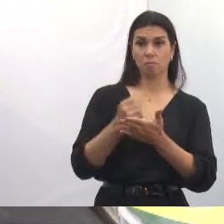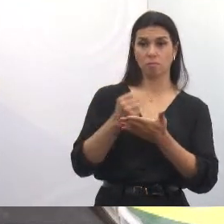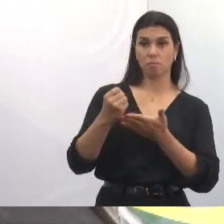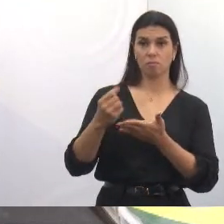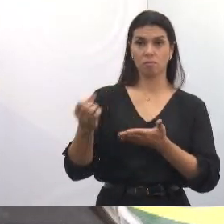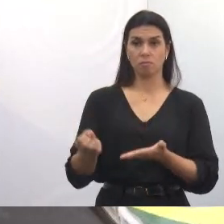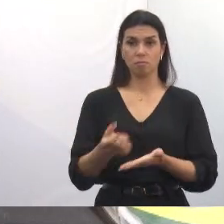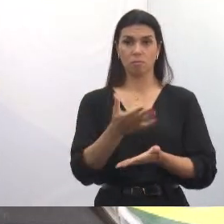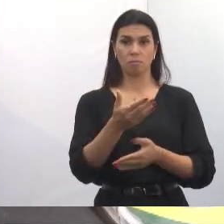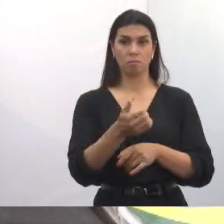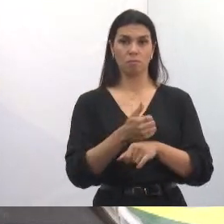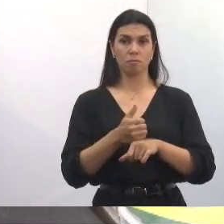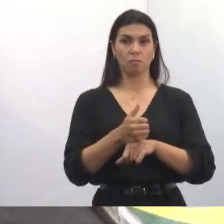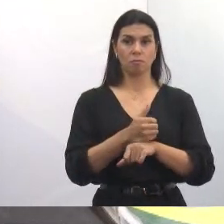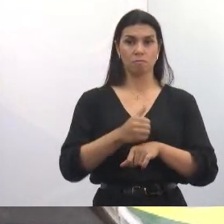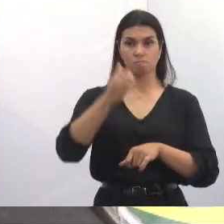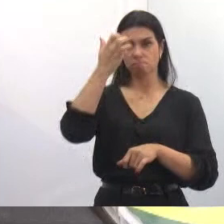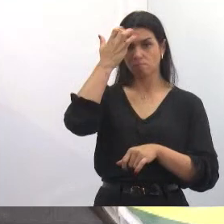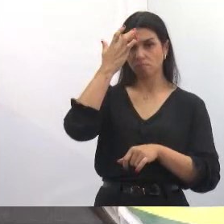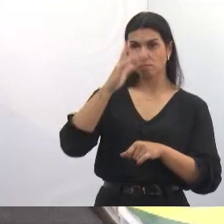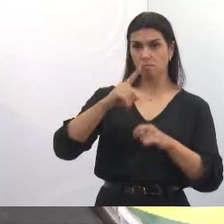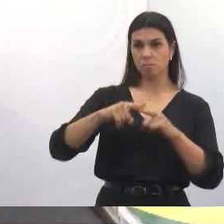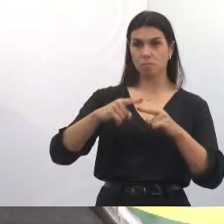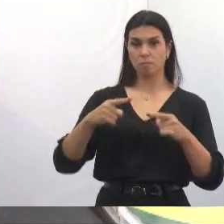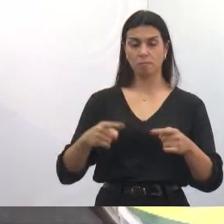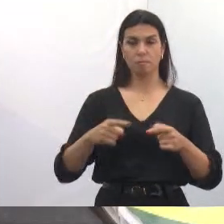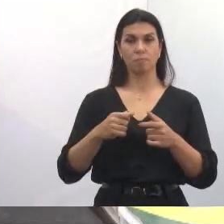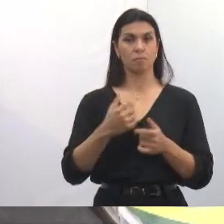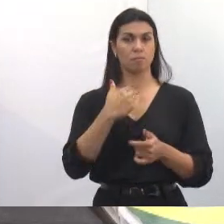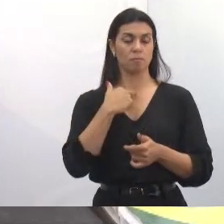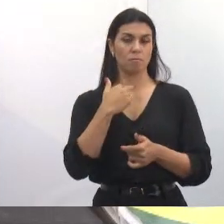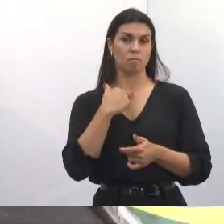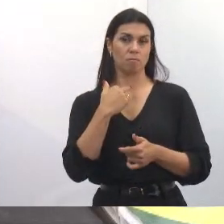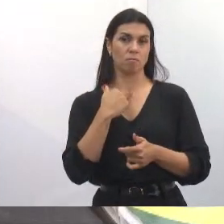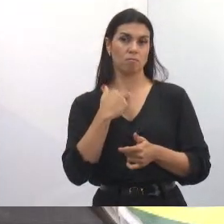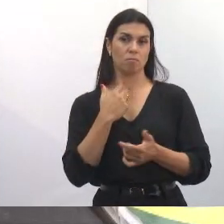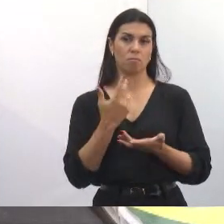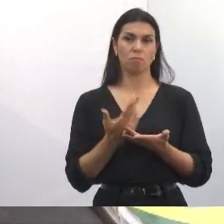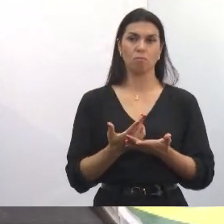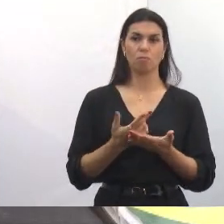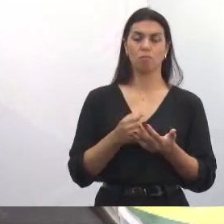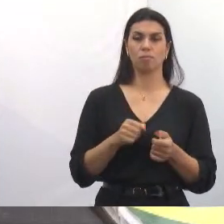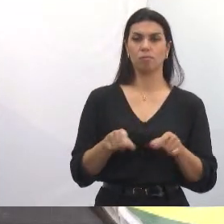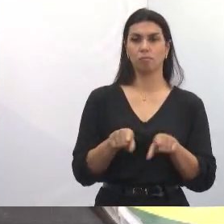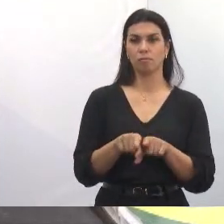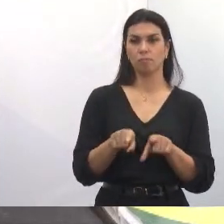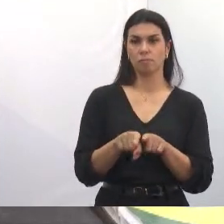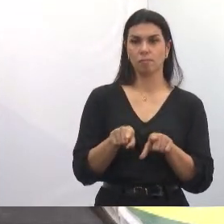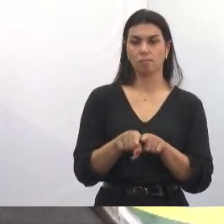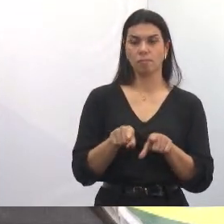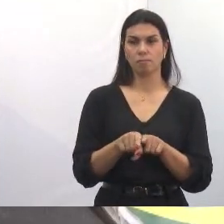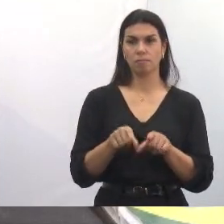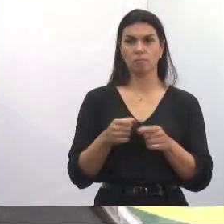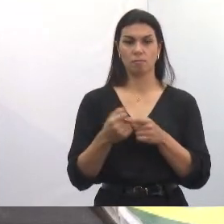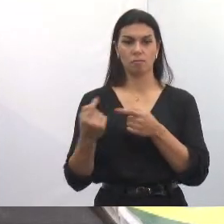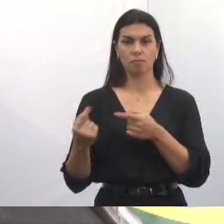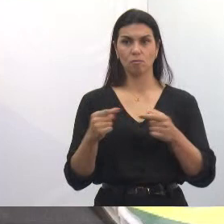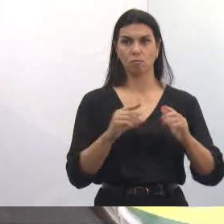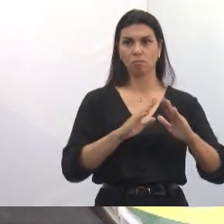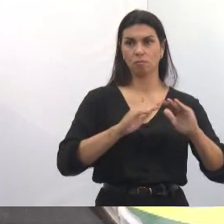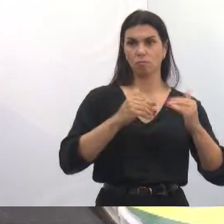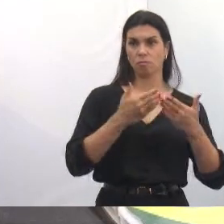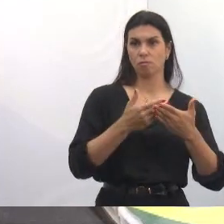a qualidade do ensino não seja prejudicada. O levantamento que eu fiz é de que mais de 20